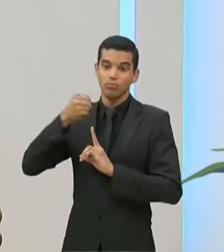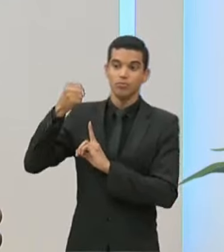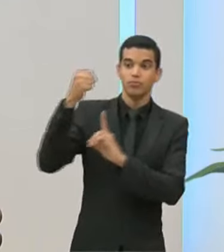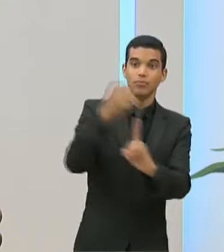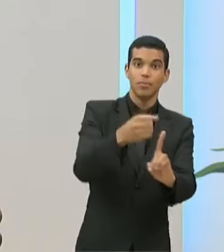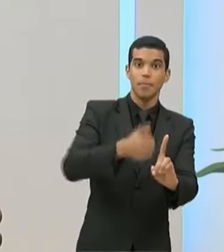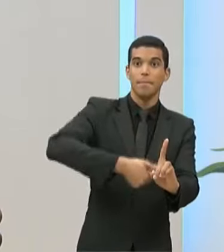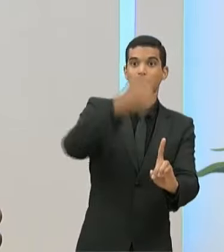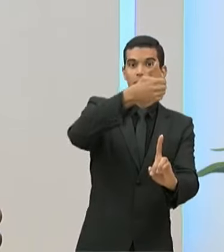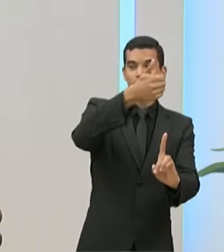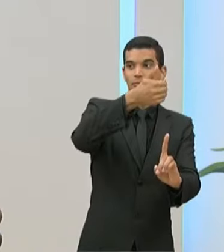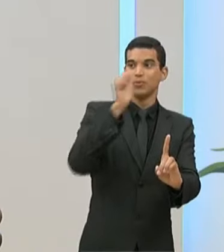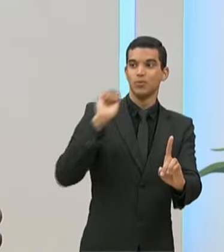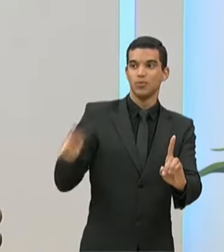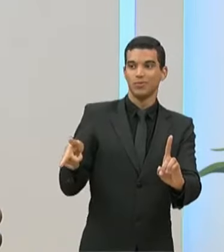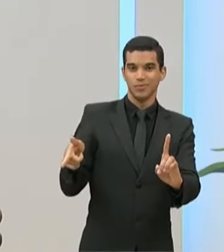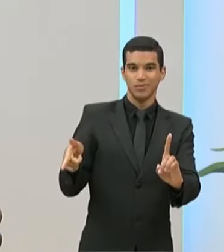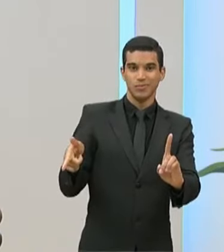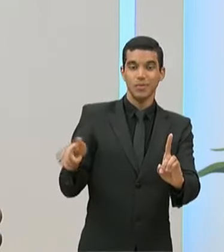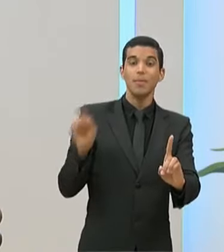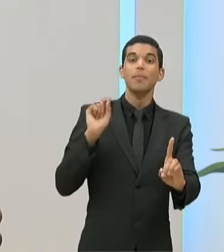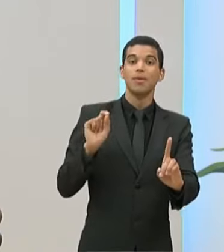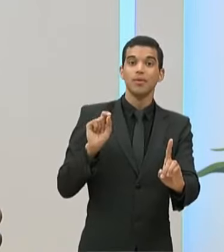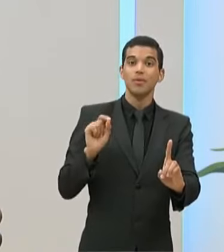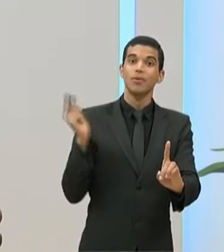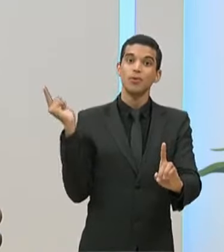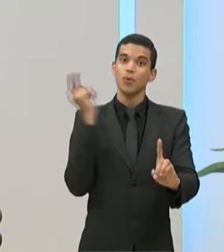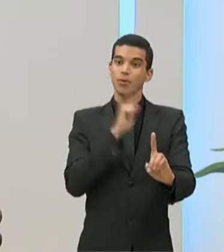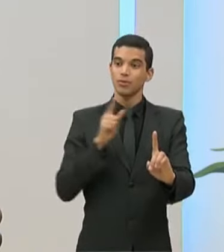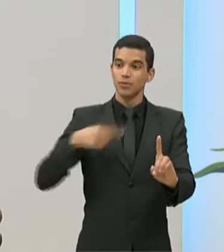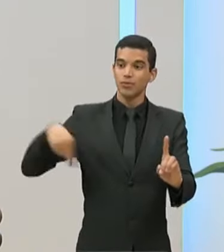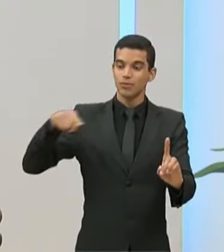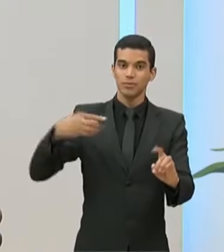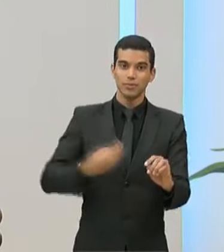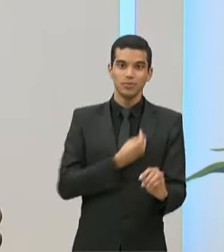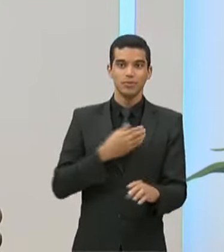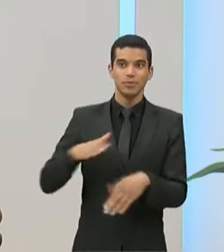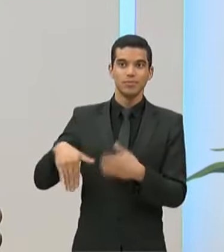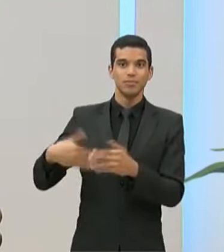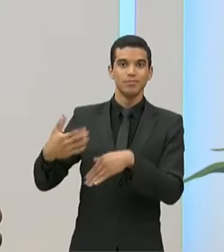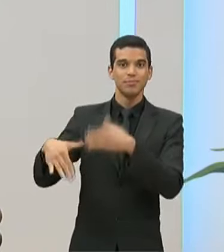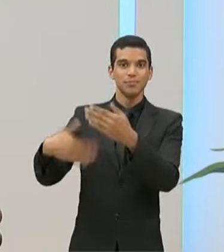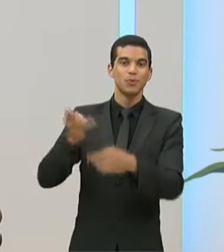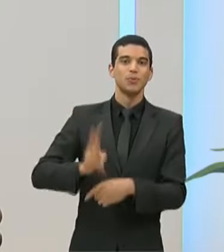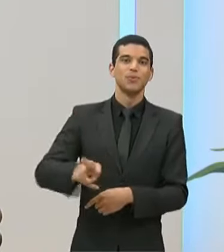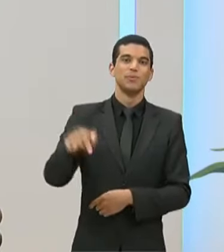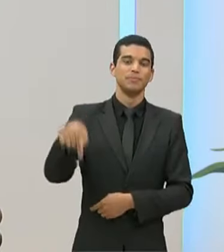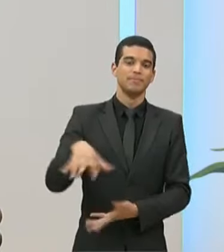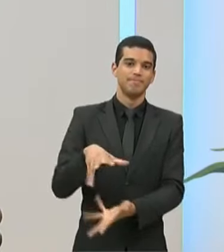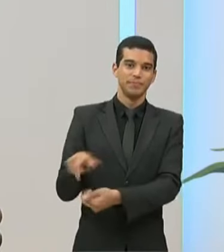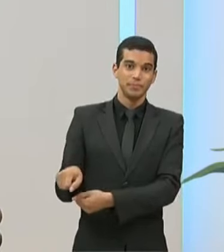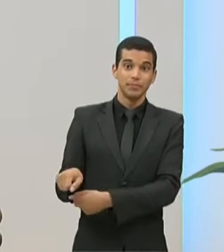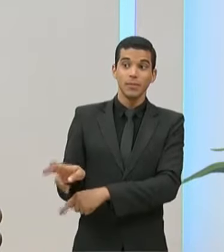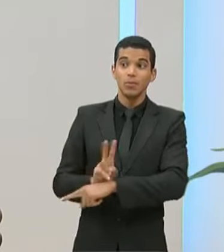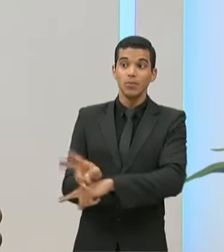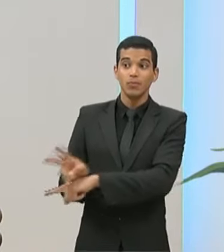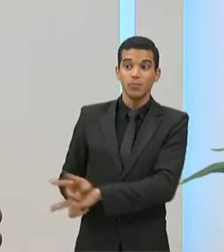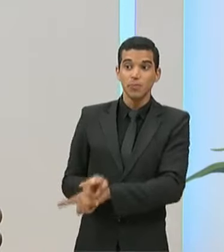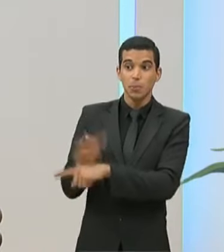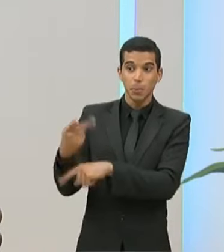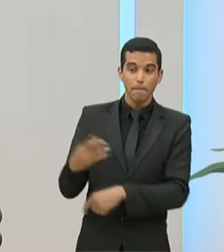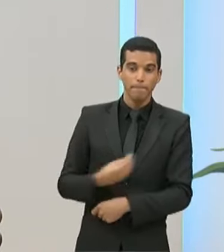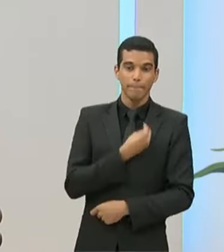para conservar a vossa sucessão na terra e para guardar-vos em